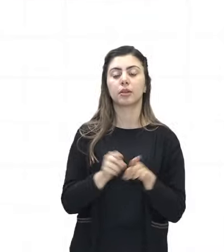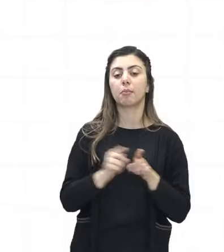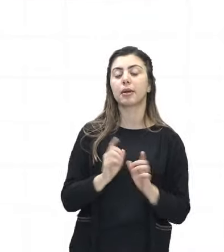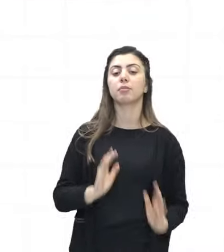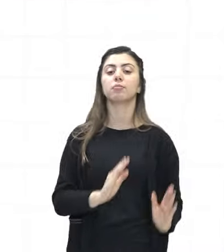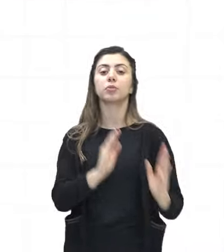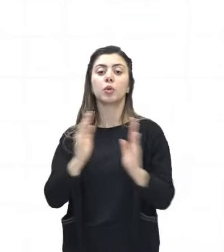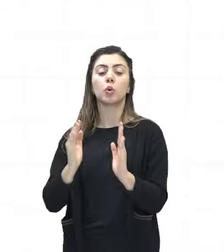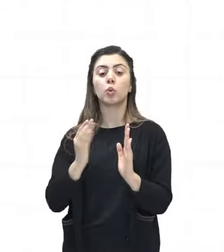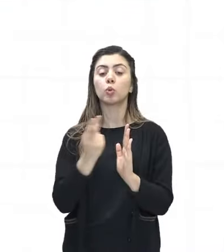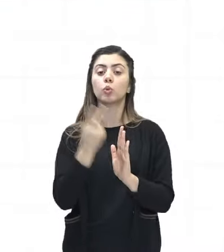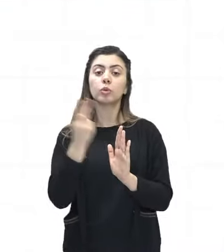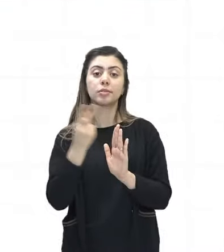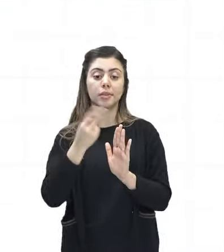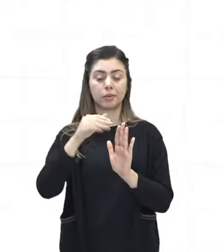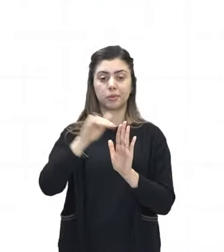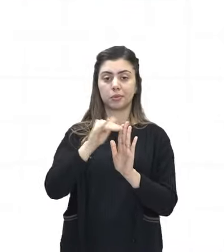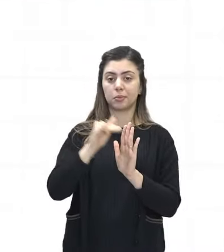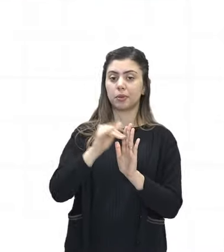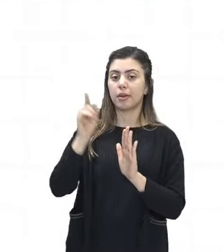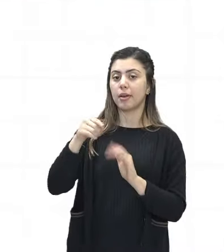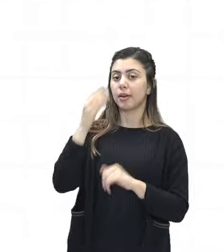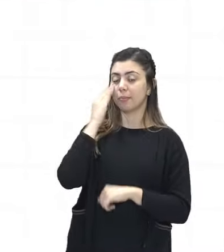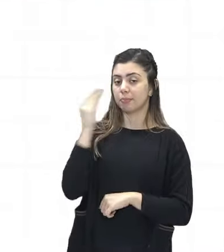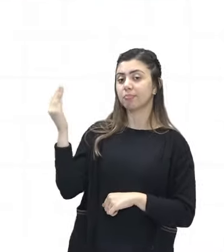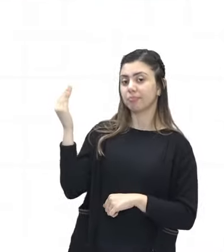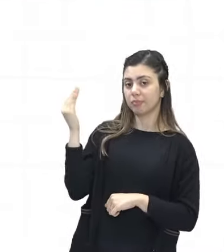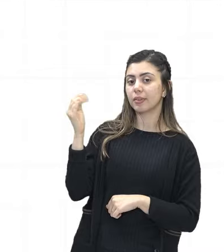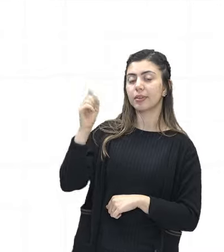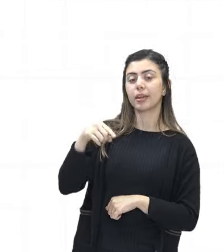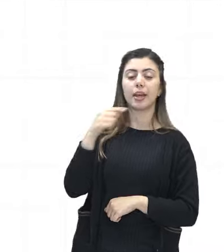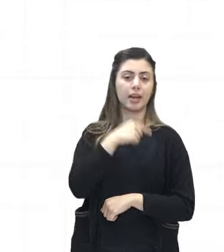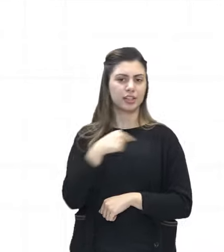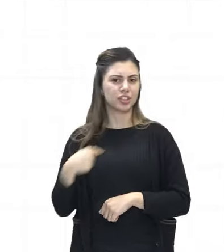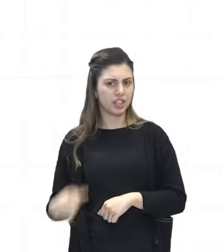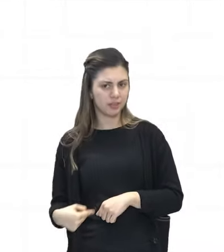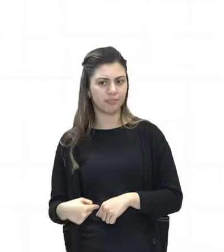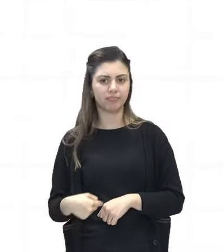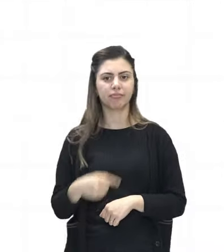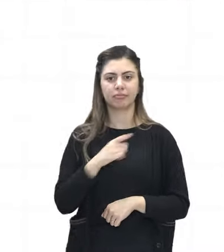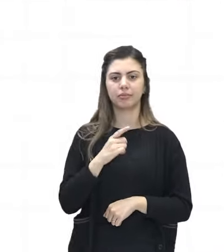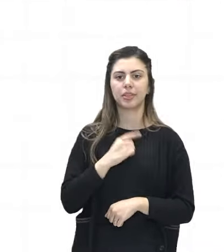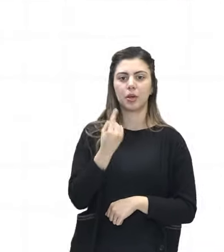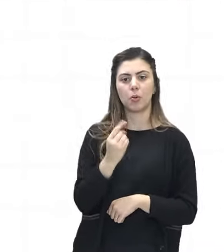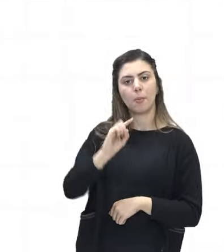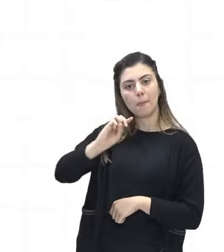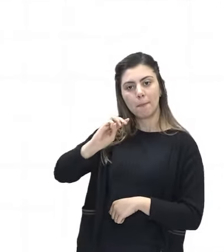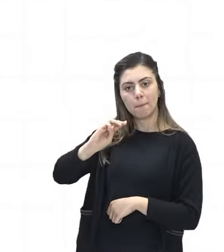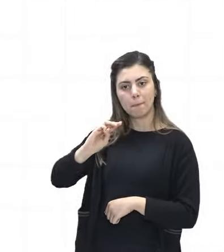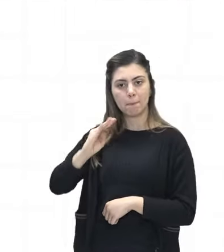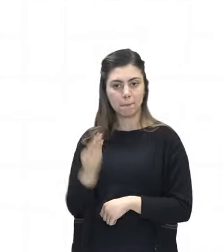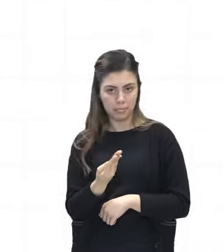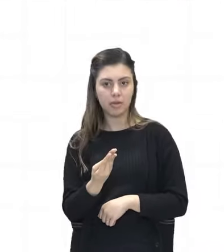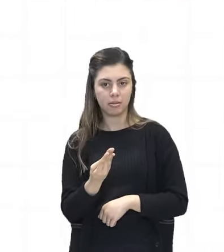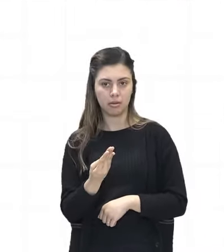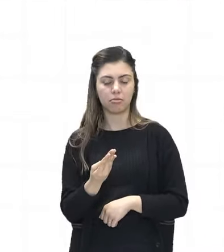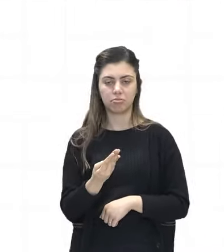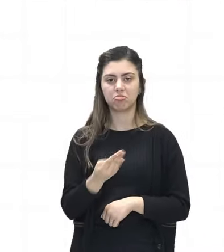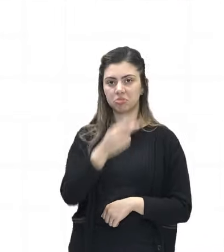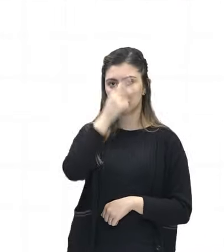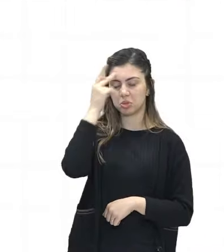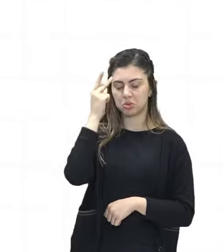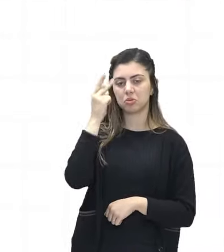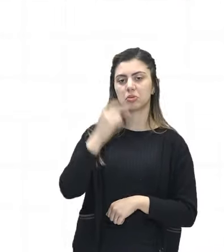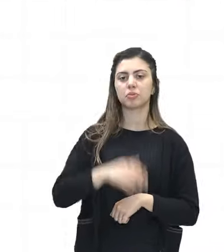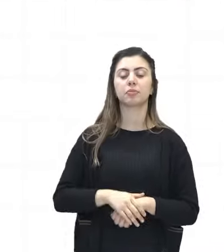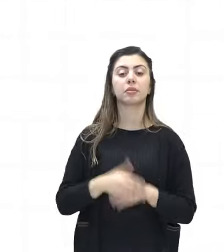o segundo país mais populoso do mundo que é a China com mais de 1 bilhão 425 milhões de habitantes destaco